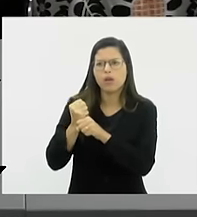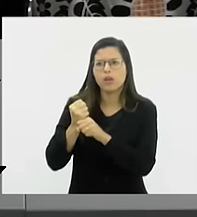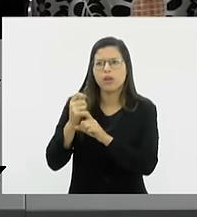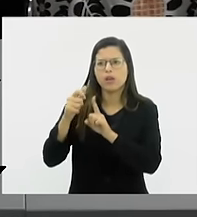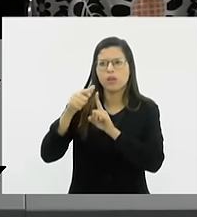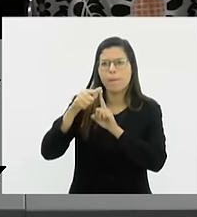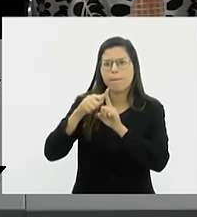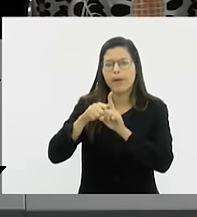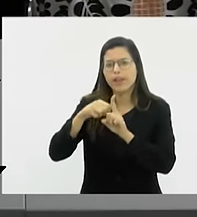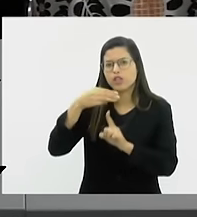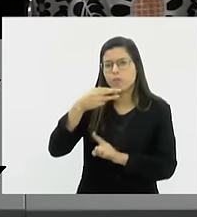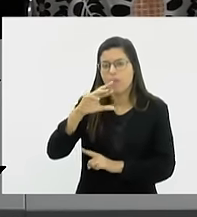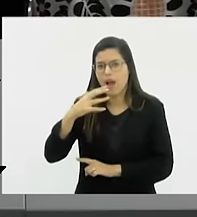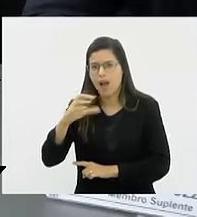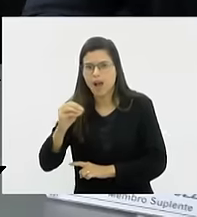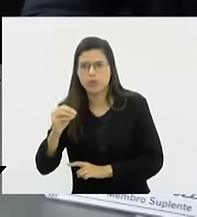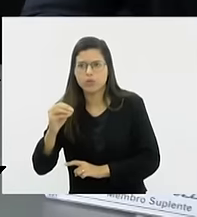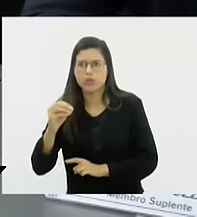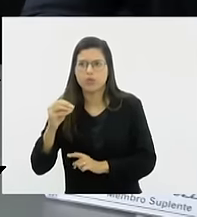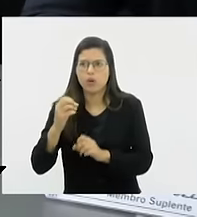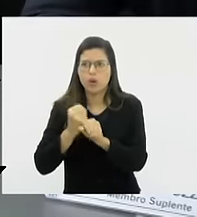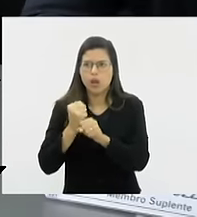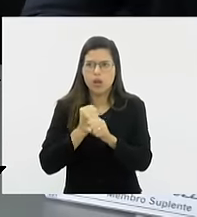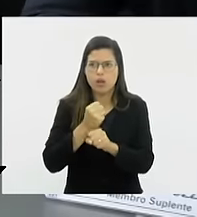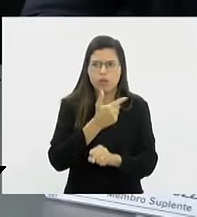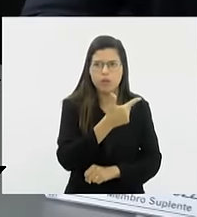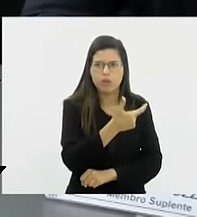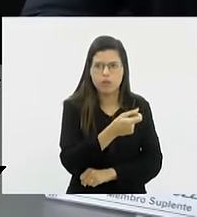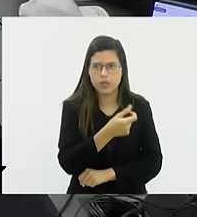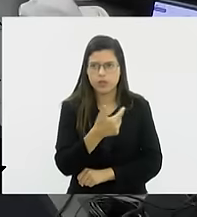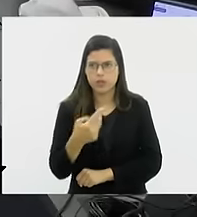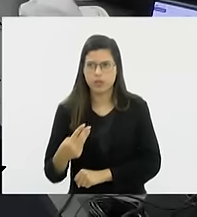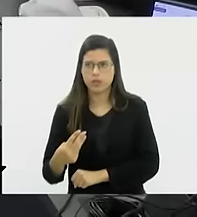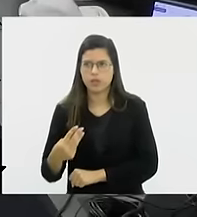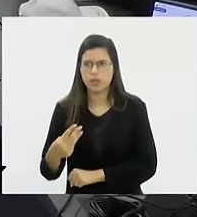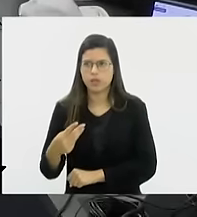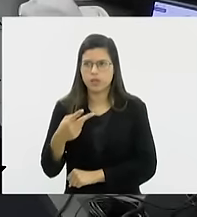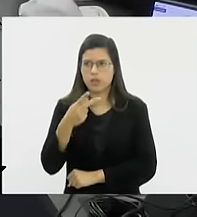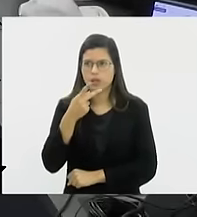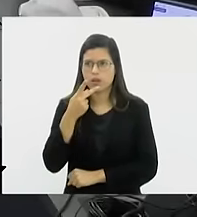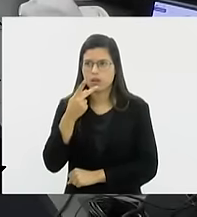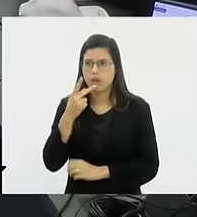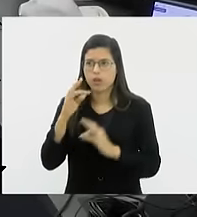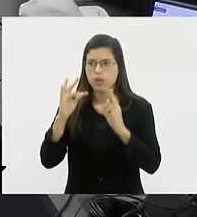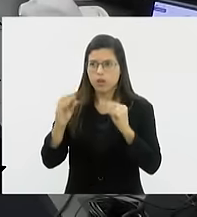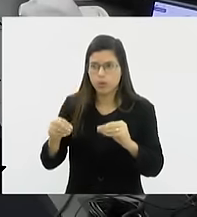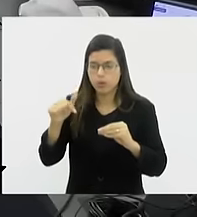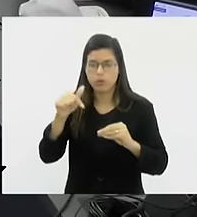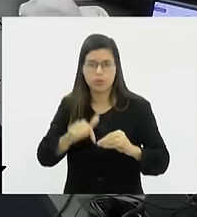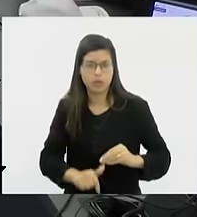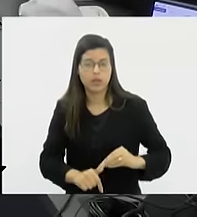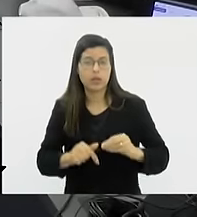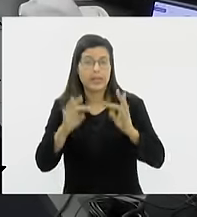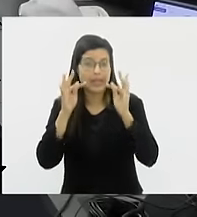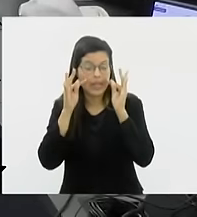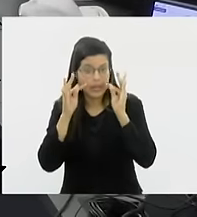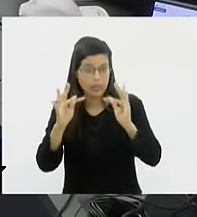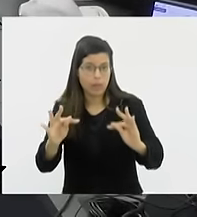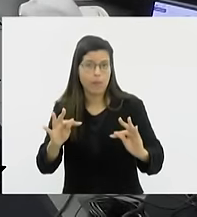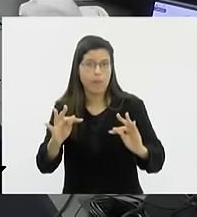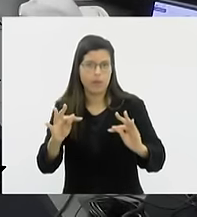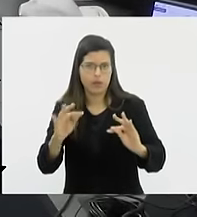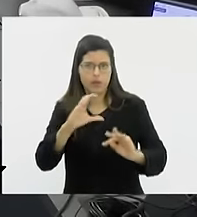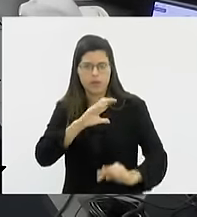2023, Danilo. Só tá fazer um adendo aqui, ó. Vou deixar o alerta que todos estão na condição de testemunha nessa CPI. Portanto, por